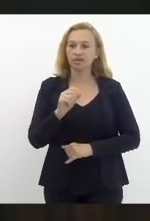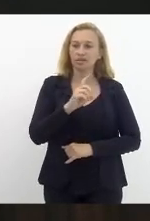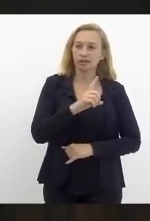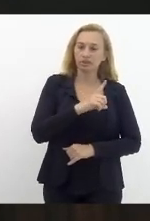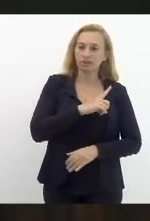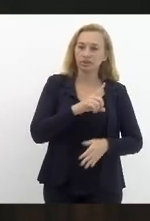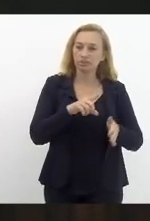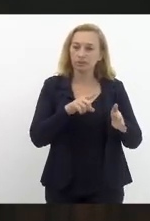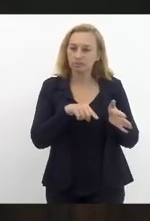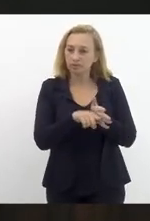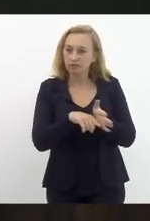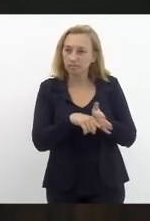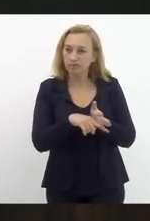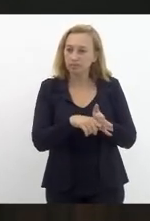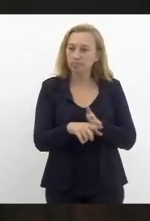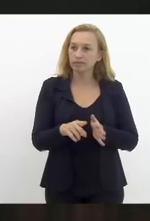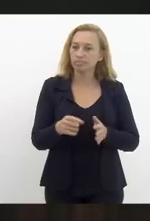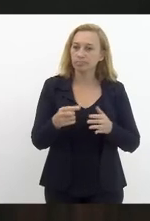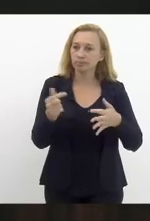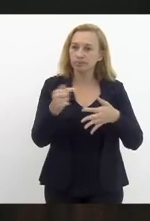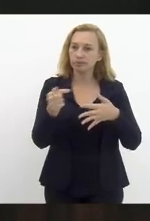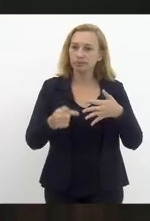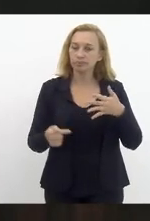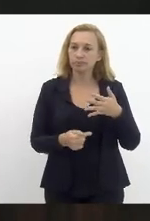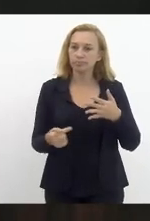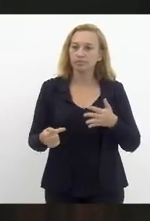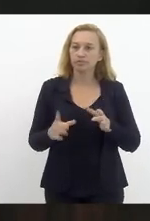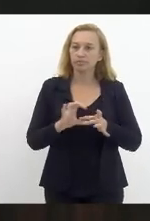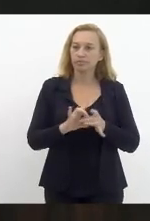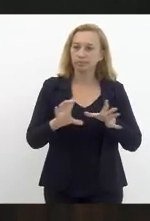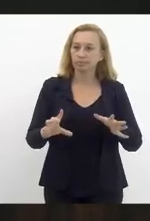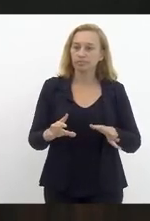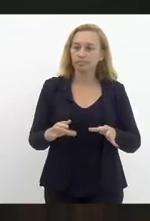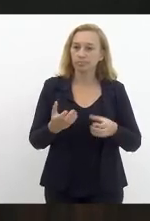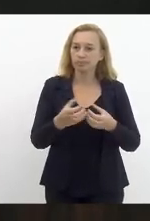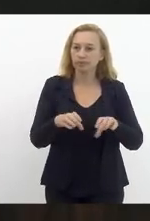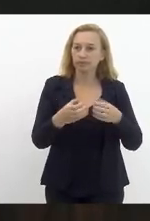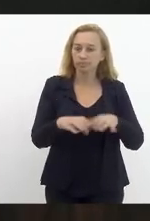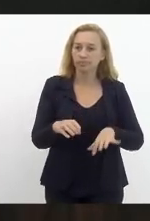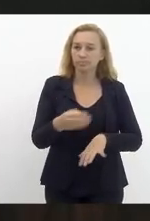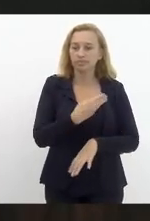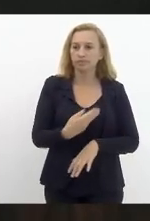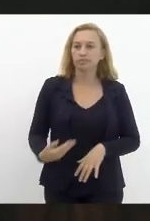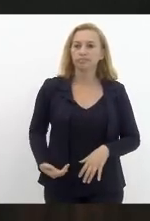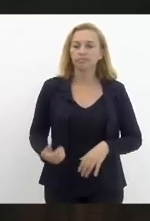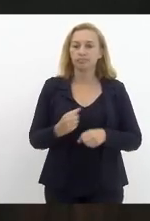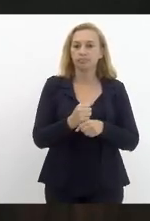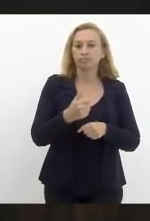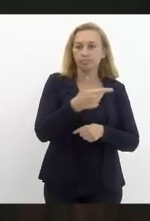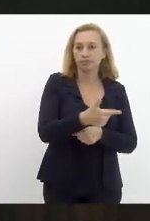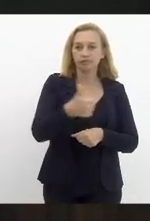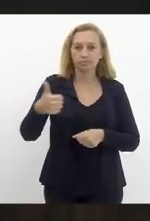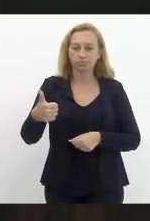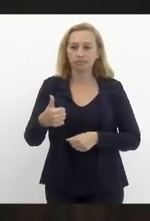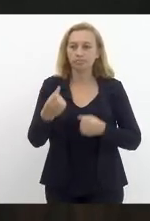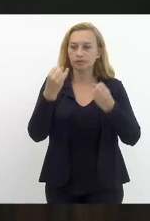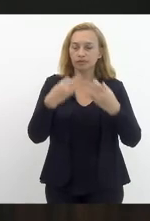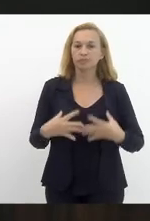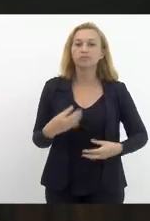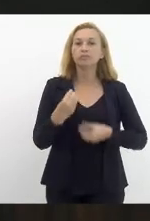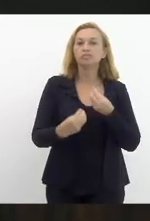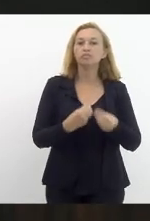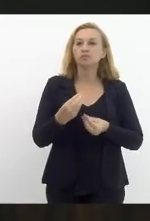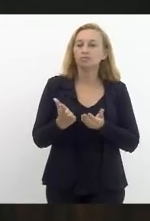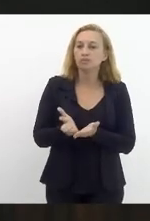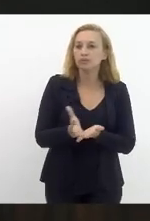por classe, após a data da autorização dos concursos públicos de 2021. Explicar como foi